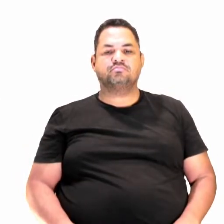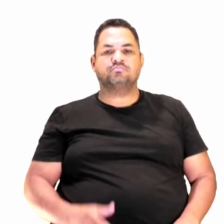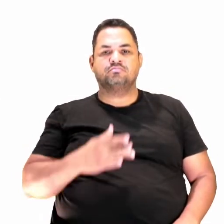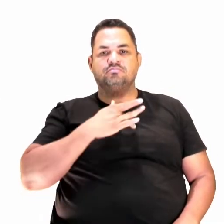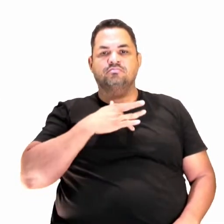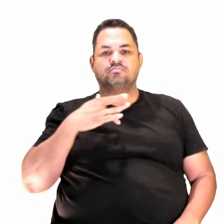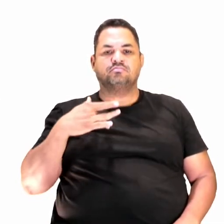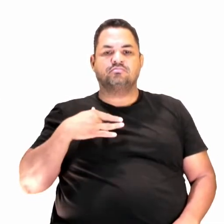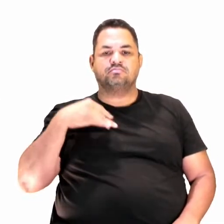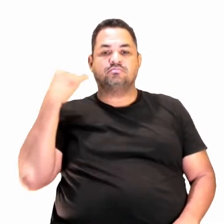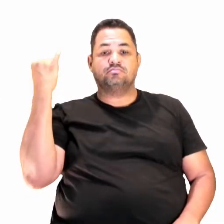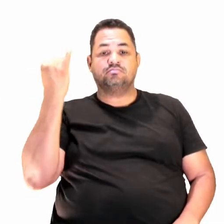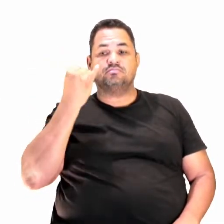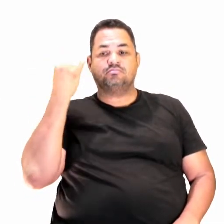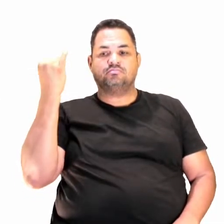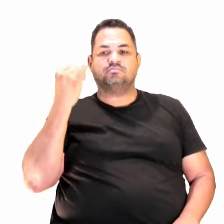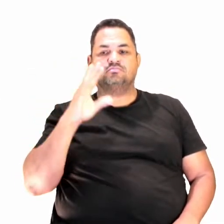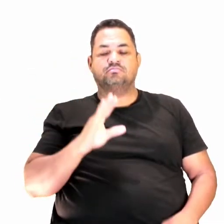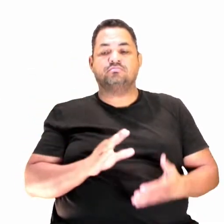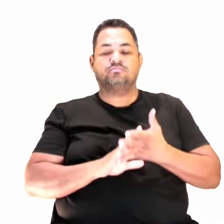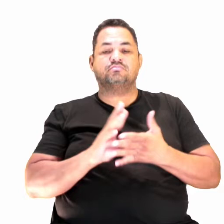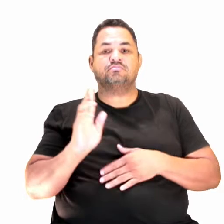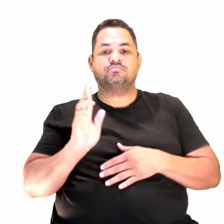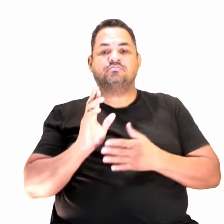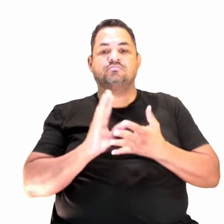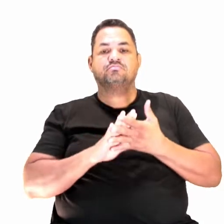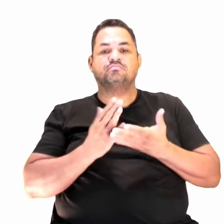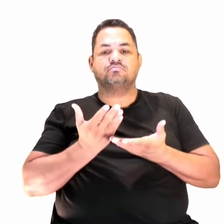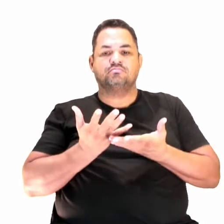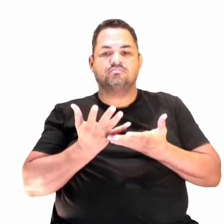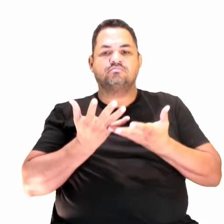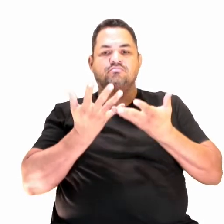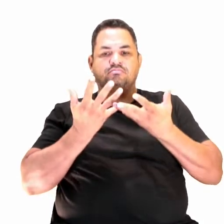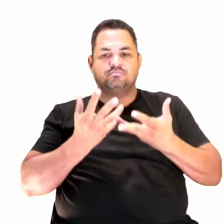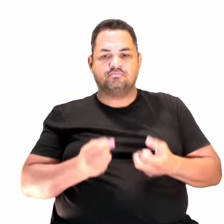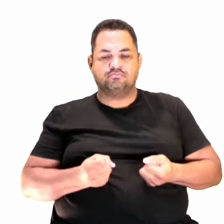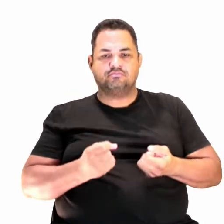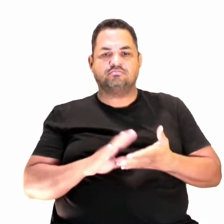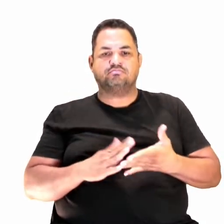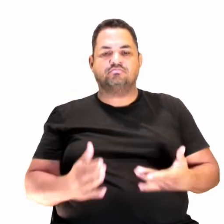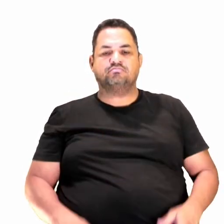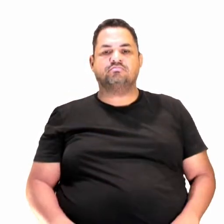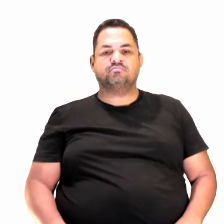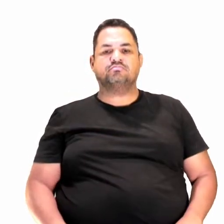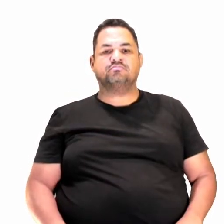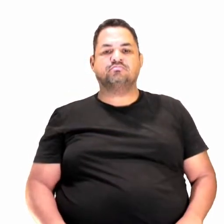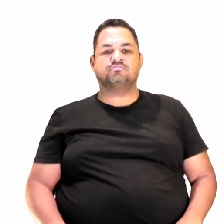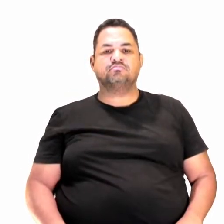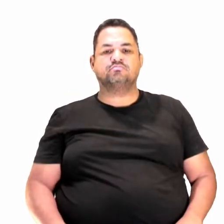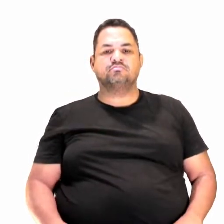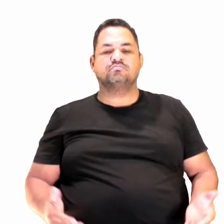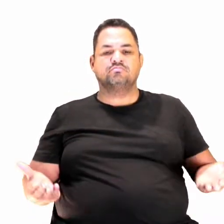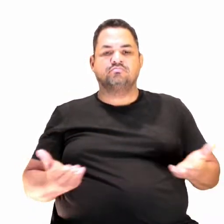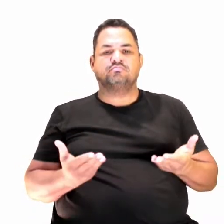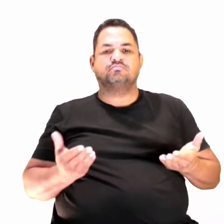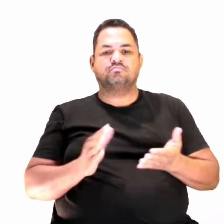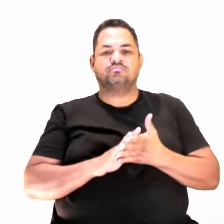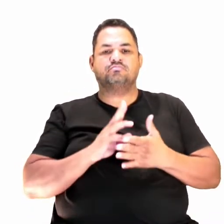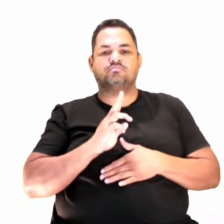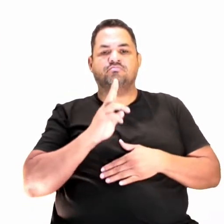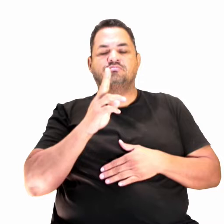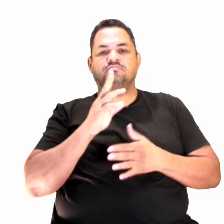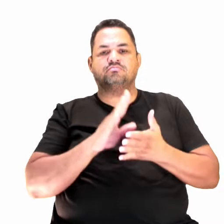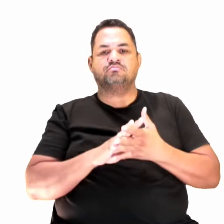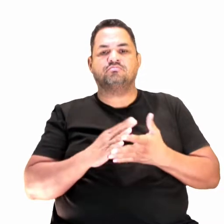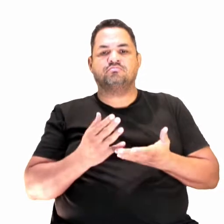Saúde importa. Quem concorda aí que Health Matters? Com certeza todo mundo, everybody. E hoje a gente vai continuar